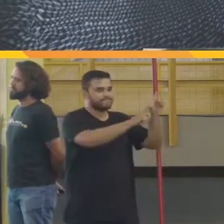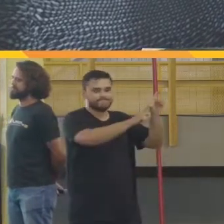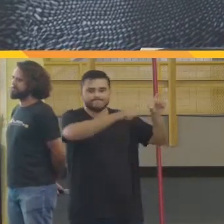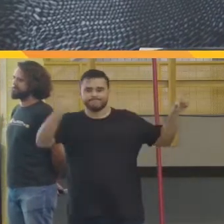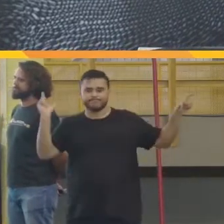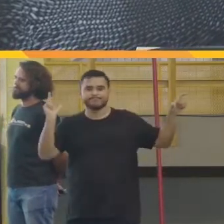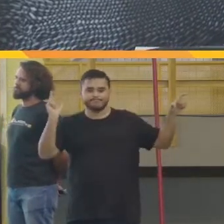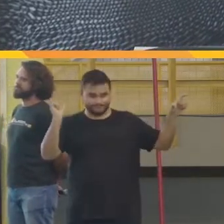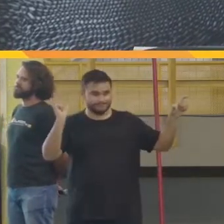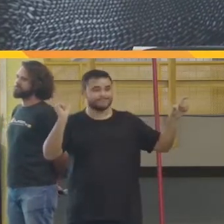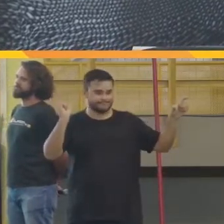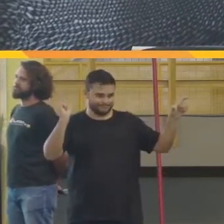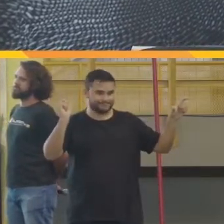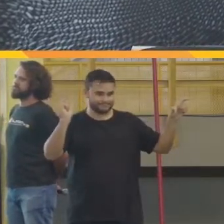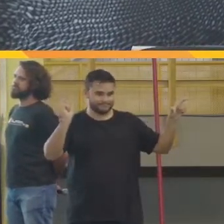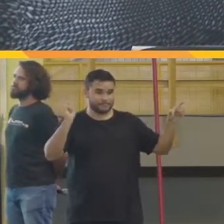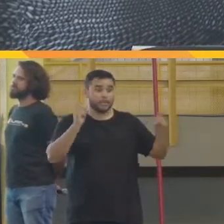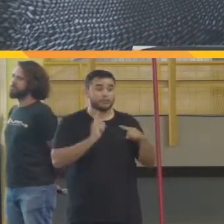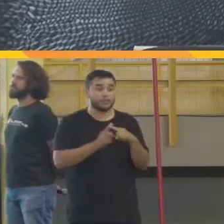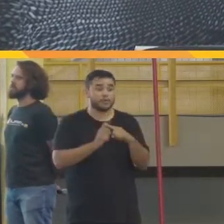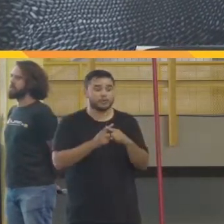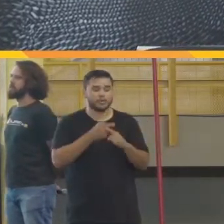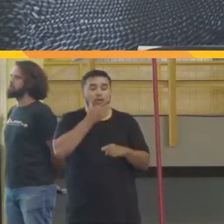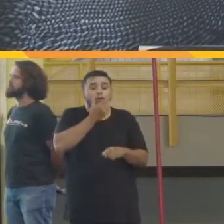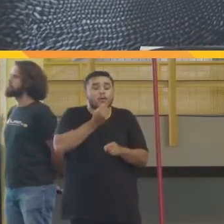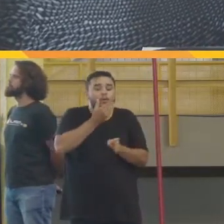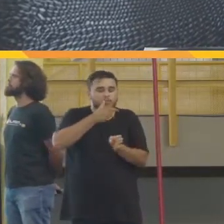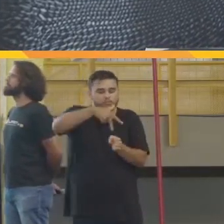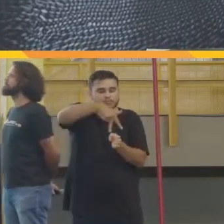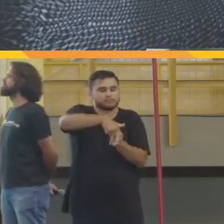quando Dom Pedro está às margens do